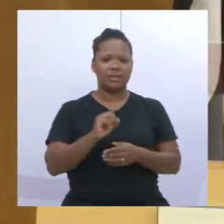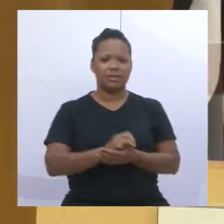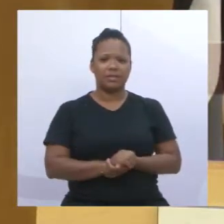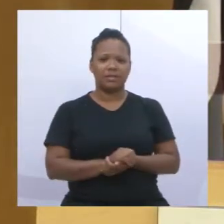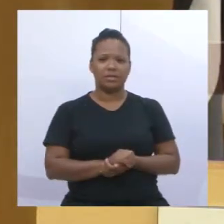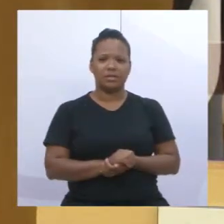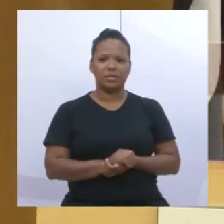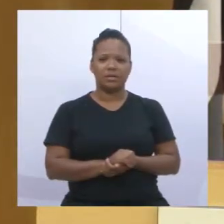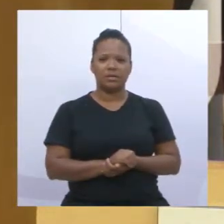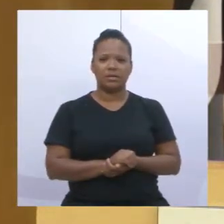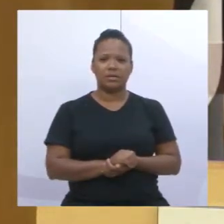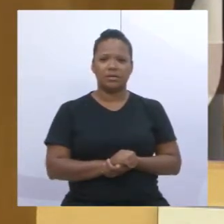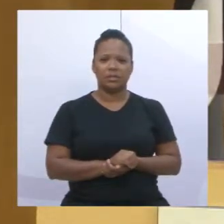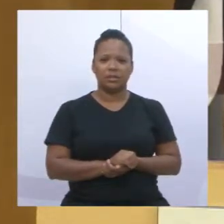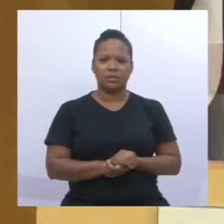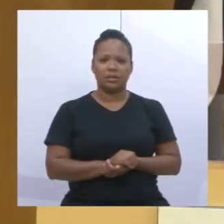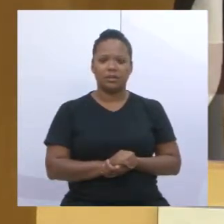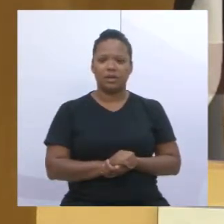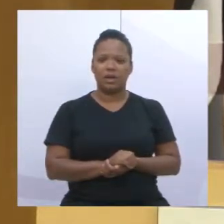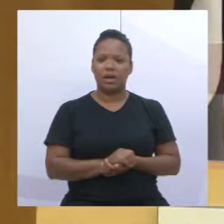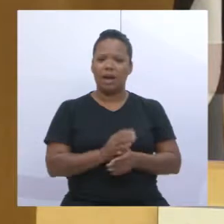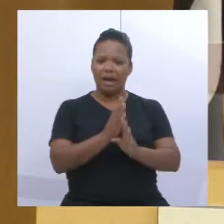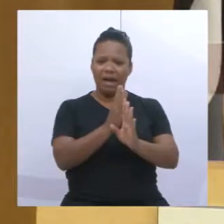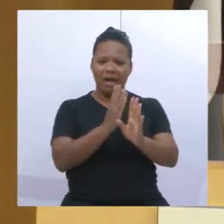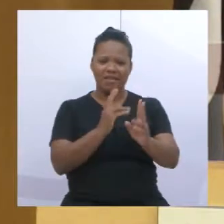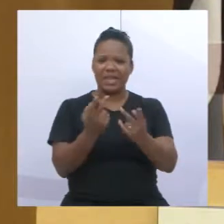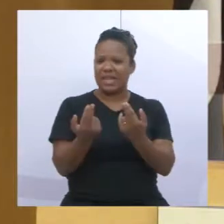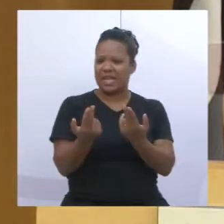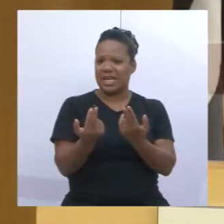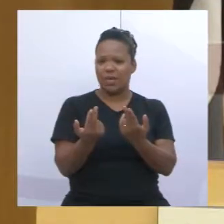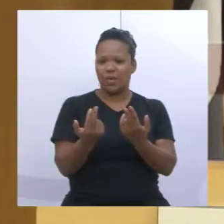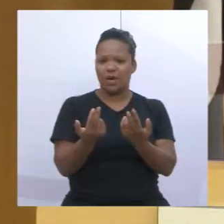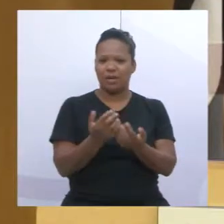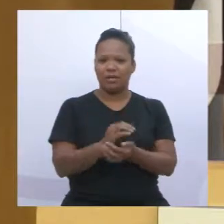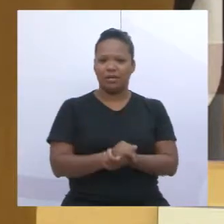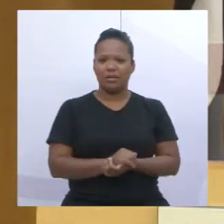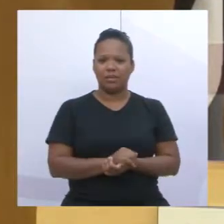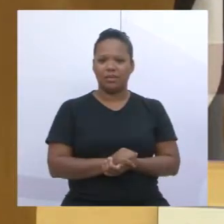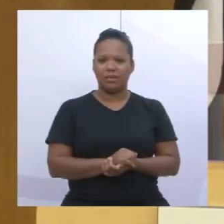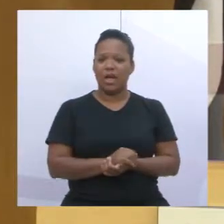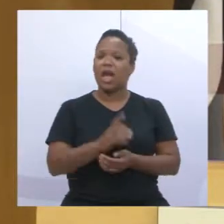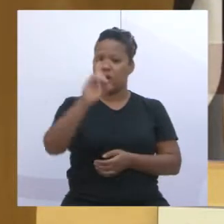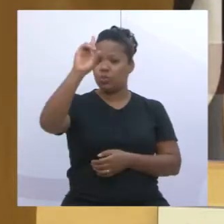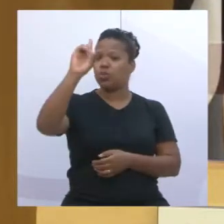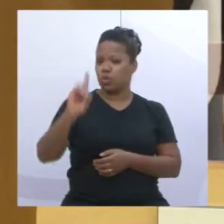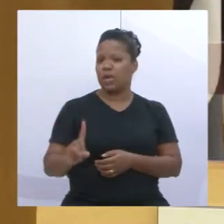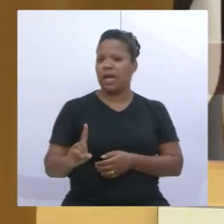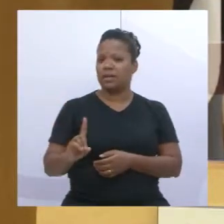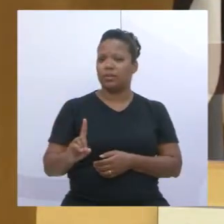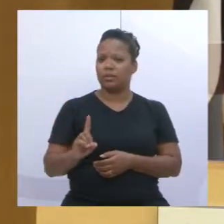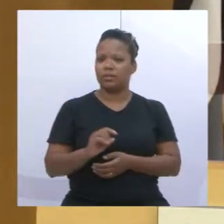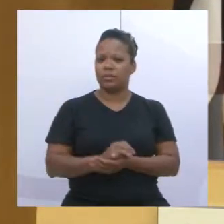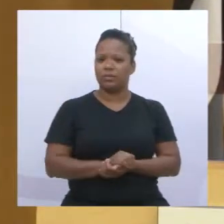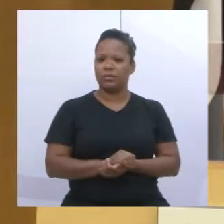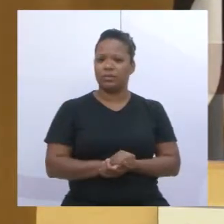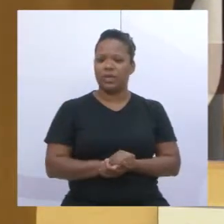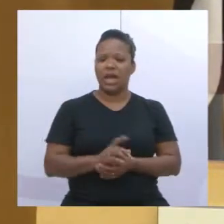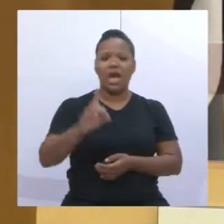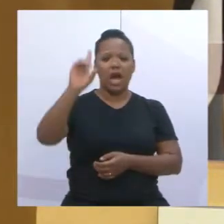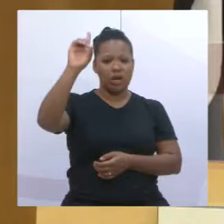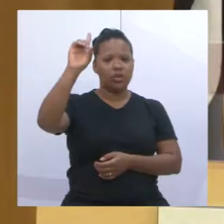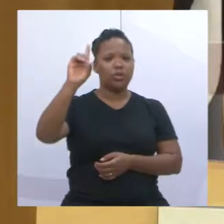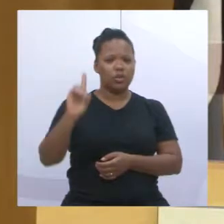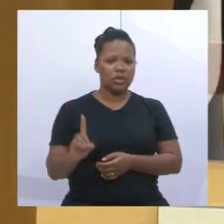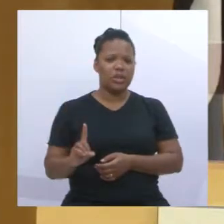coloca a fila tem que ser igual para todos, é o direito de todos. É o direito